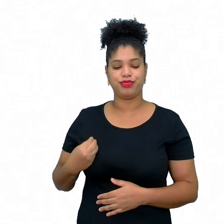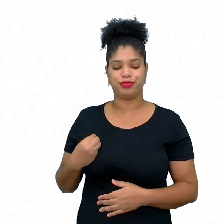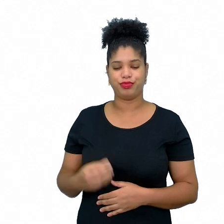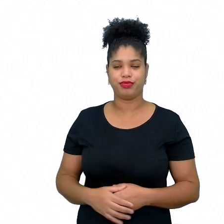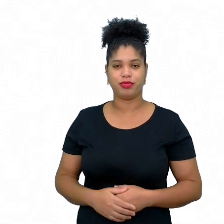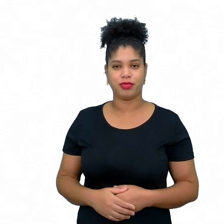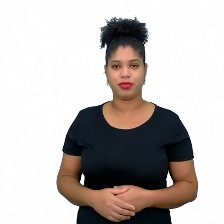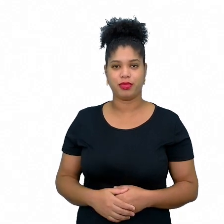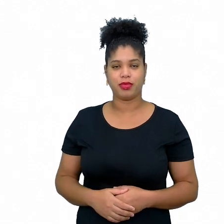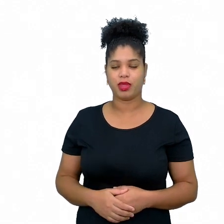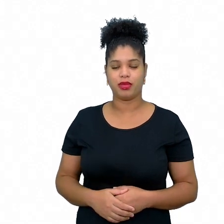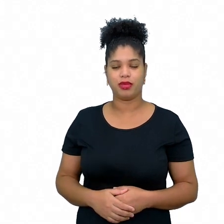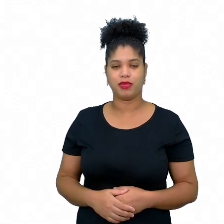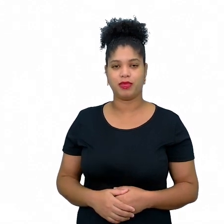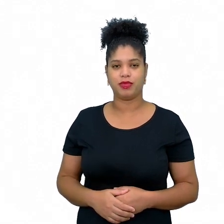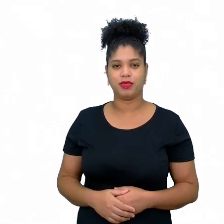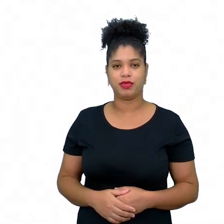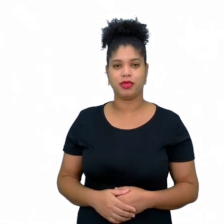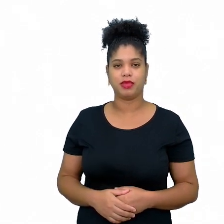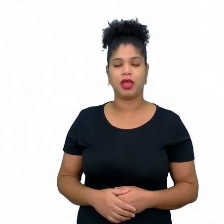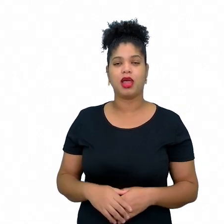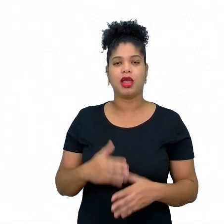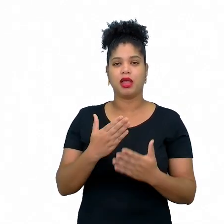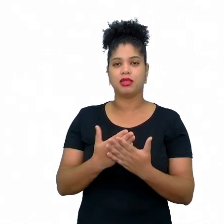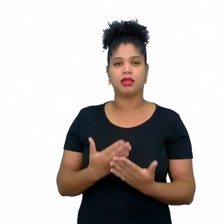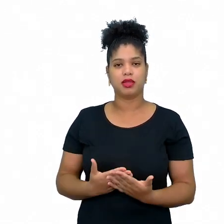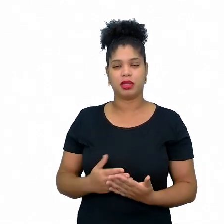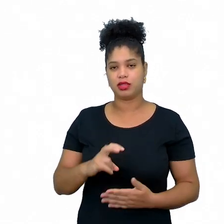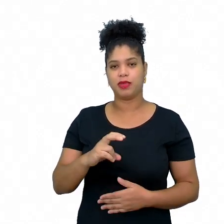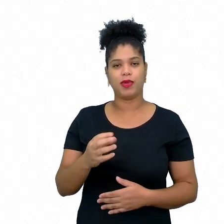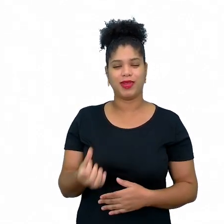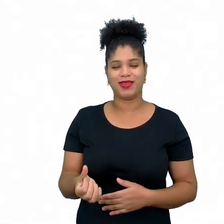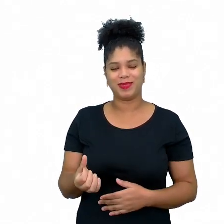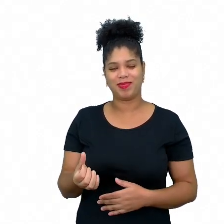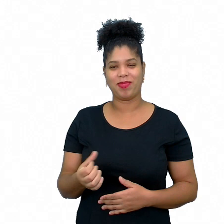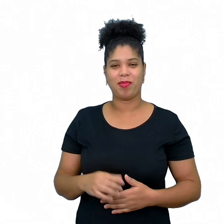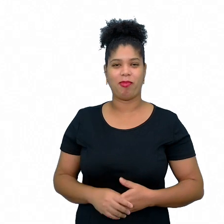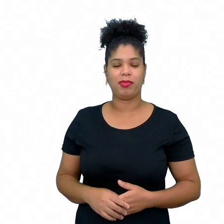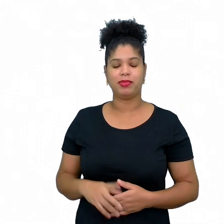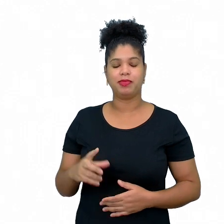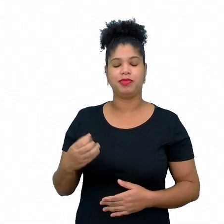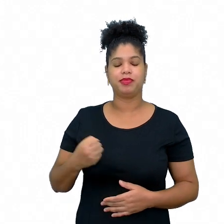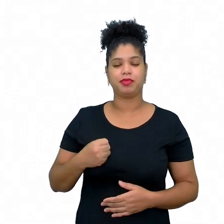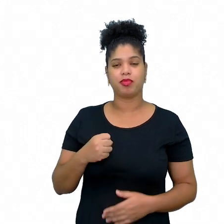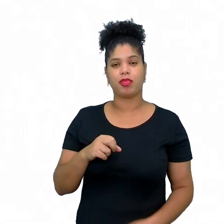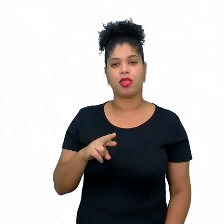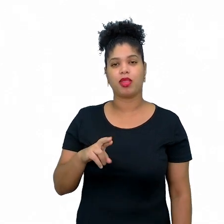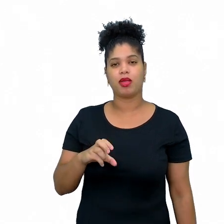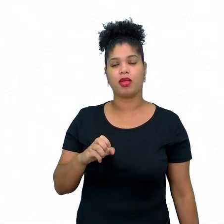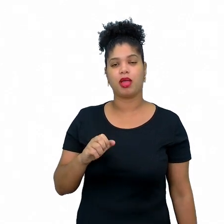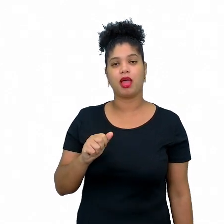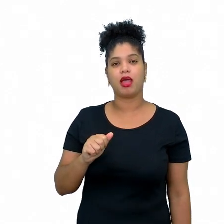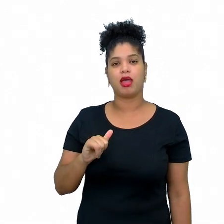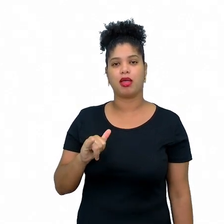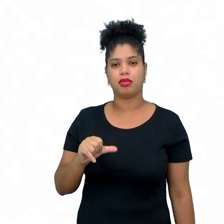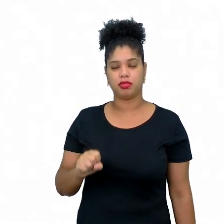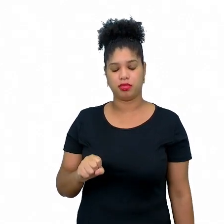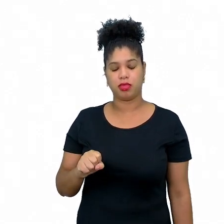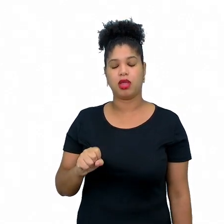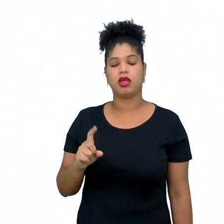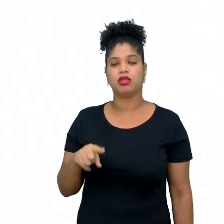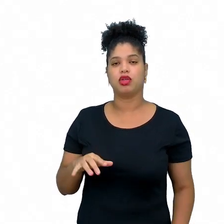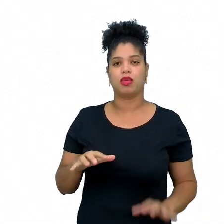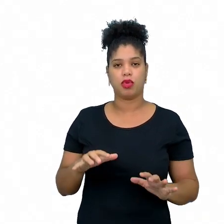isolado. Né? Aula 5 e 6, conjunto de números reais. Recordando, aqui você vai, nesse momento,